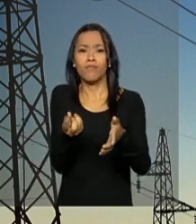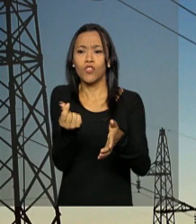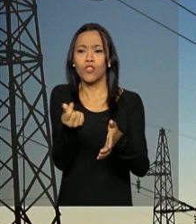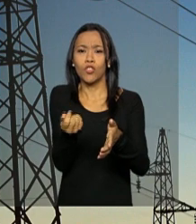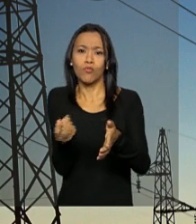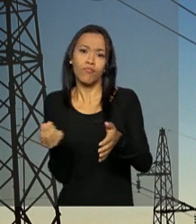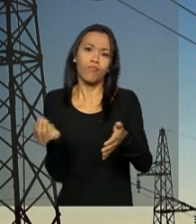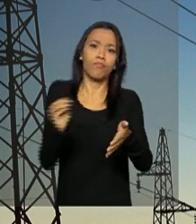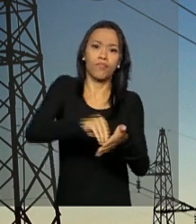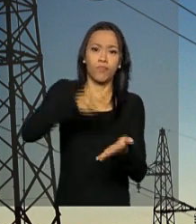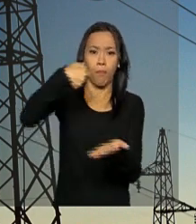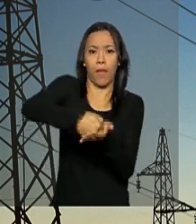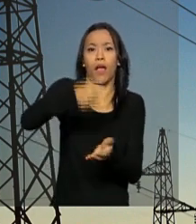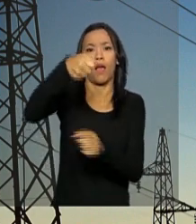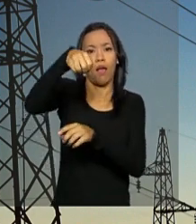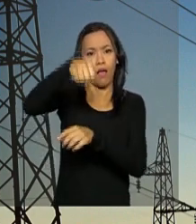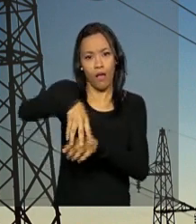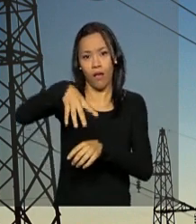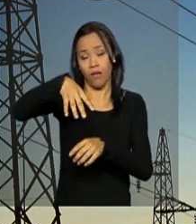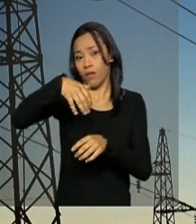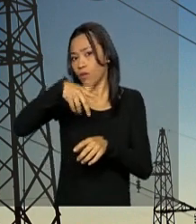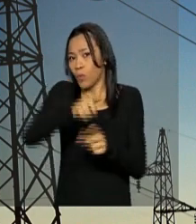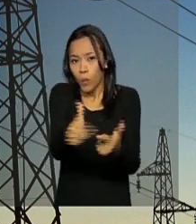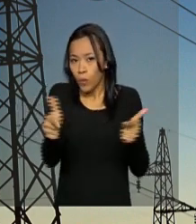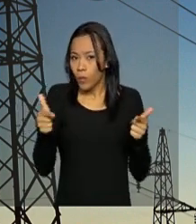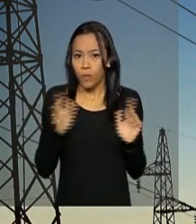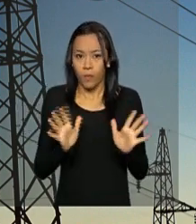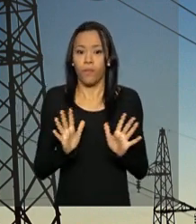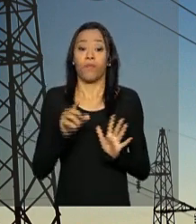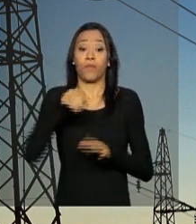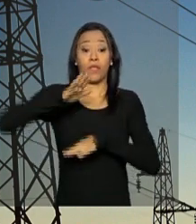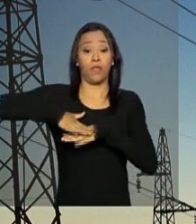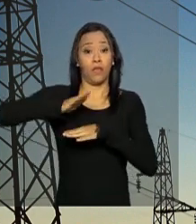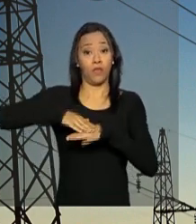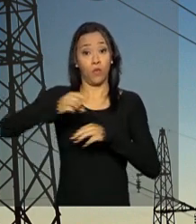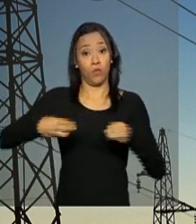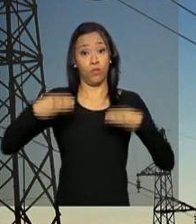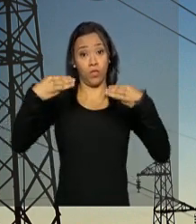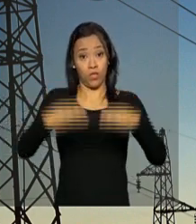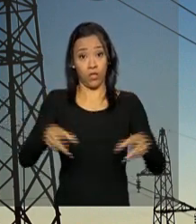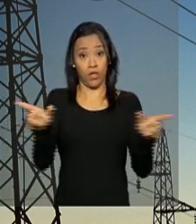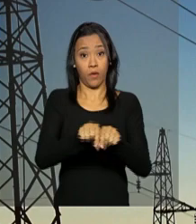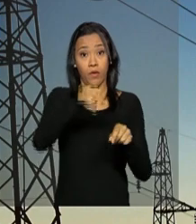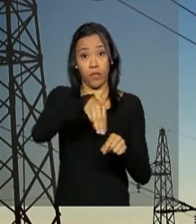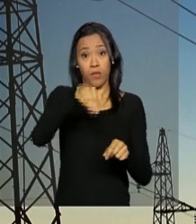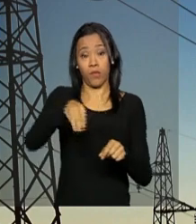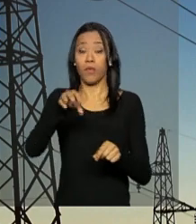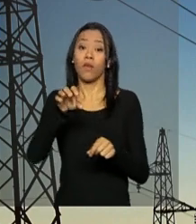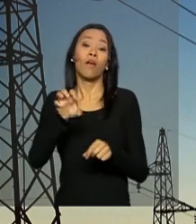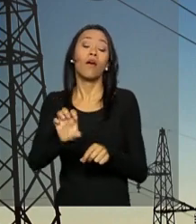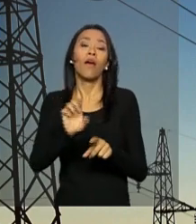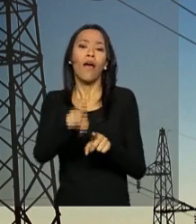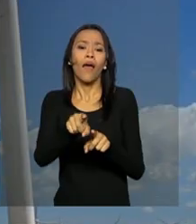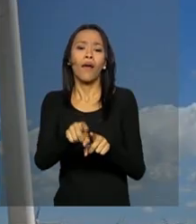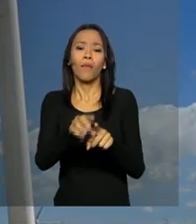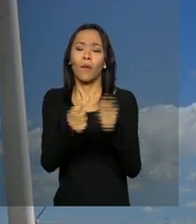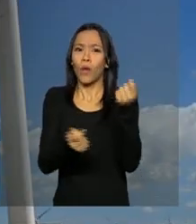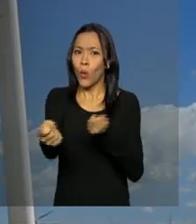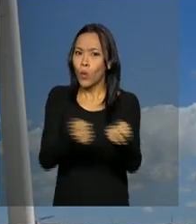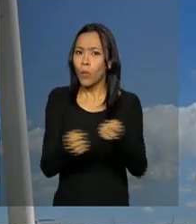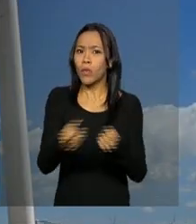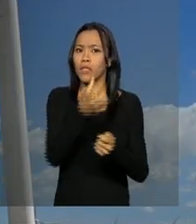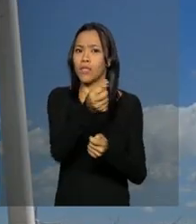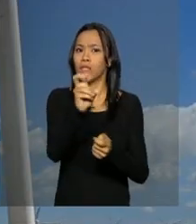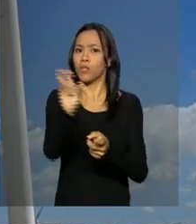luz a previsão segundo o ministério de Minas e energia é uma economia de pelo menos 65% o